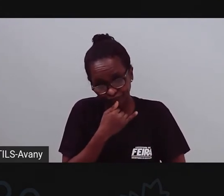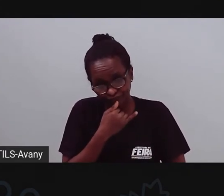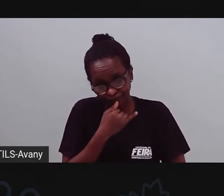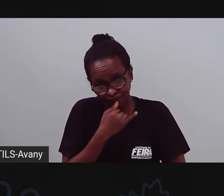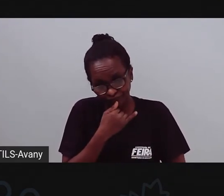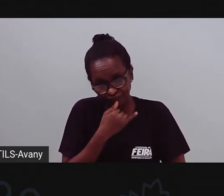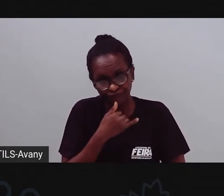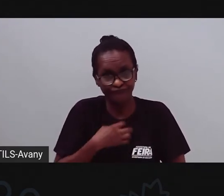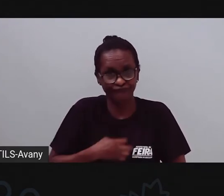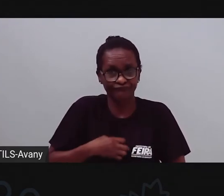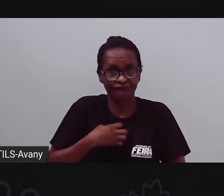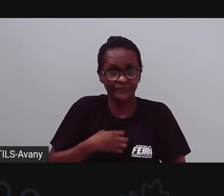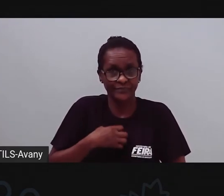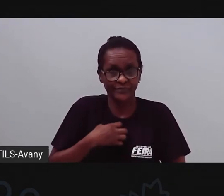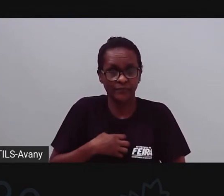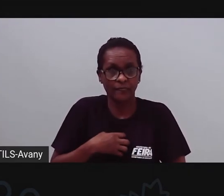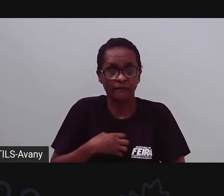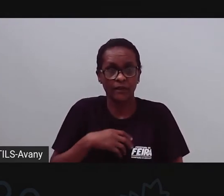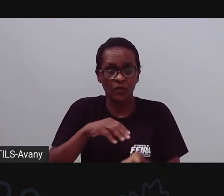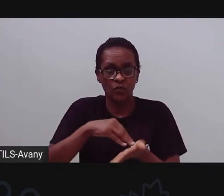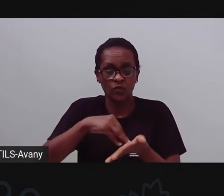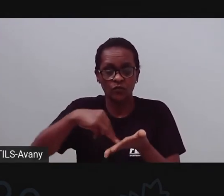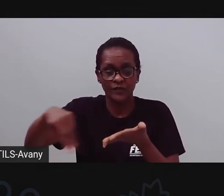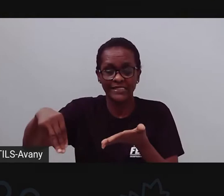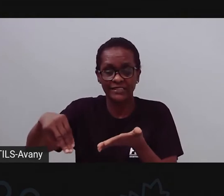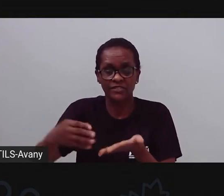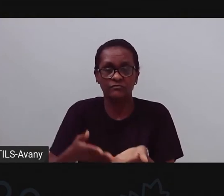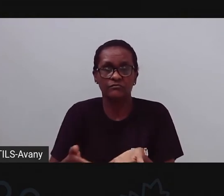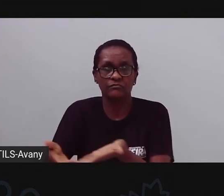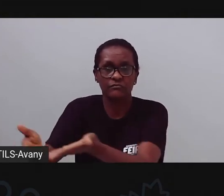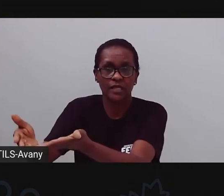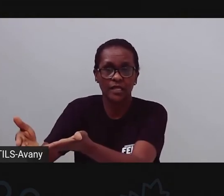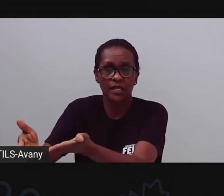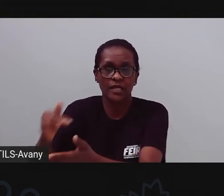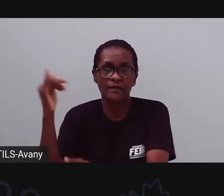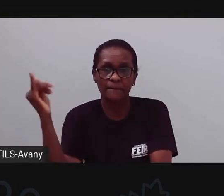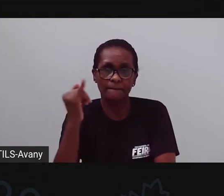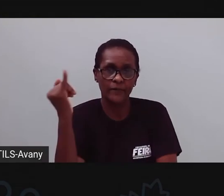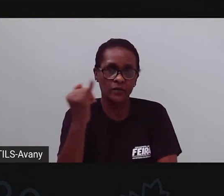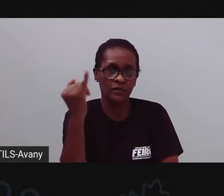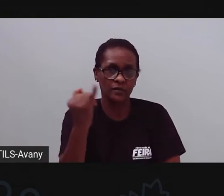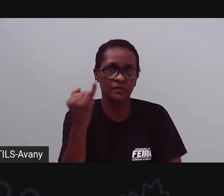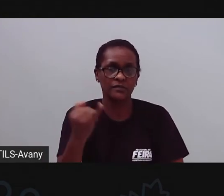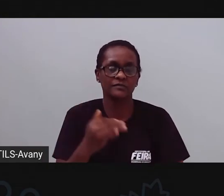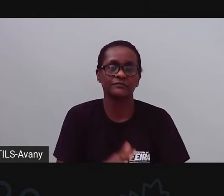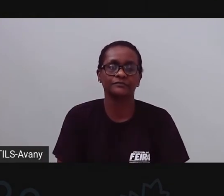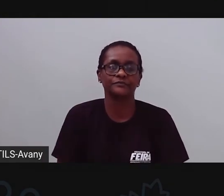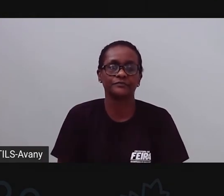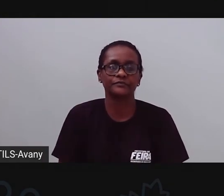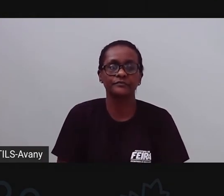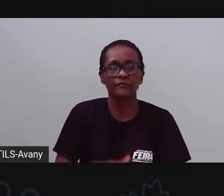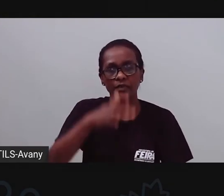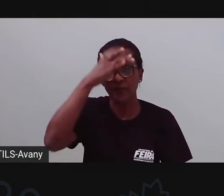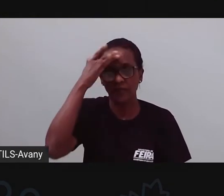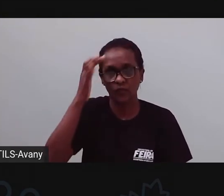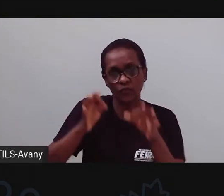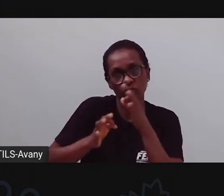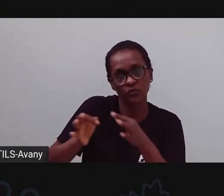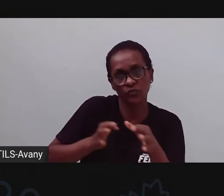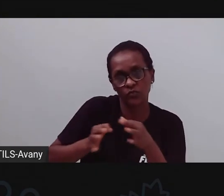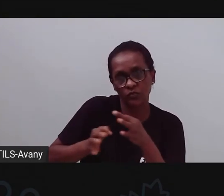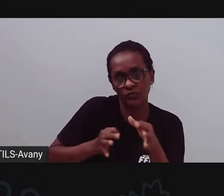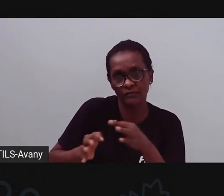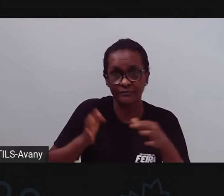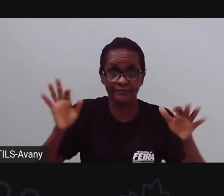para falou com vocês que um convite é uma é um é algo importantíssimo para quem vai organizar uma festa né